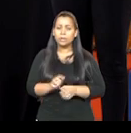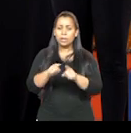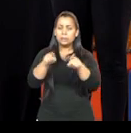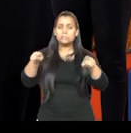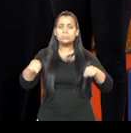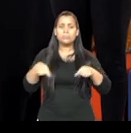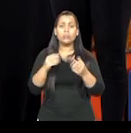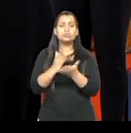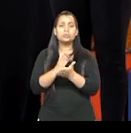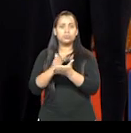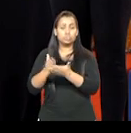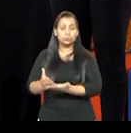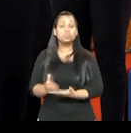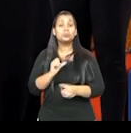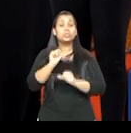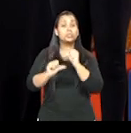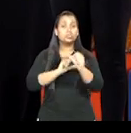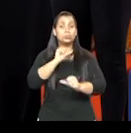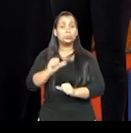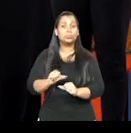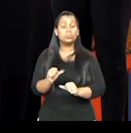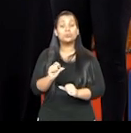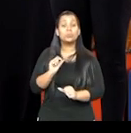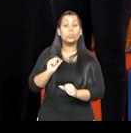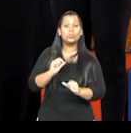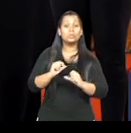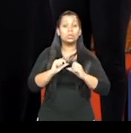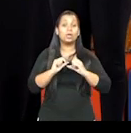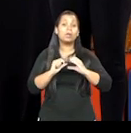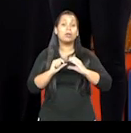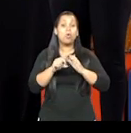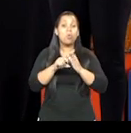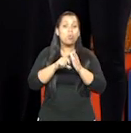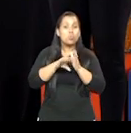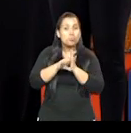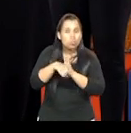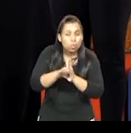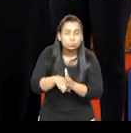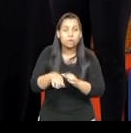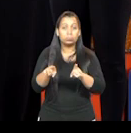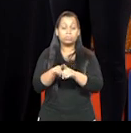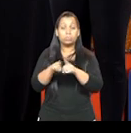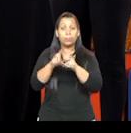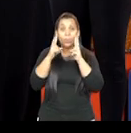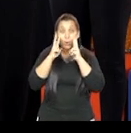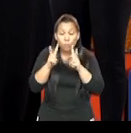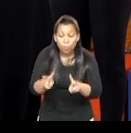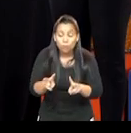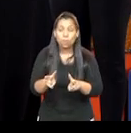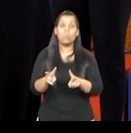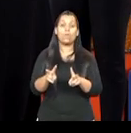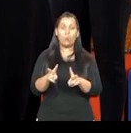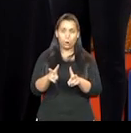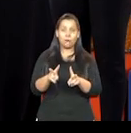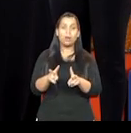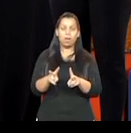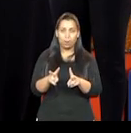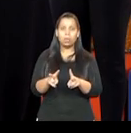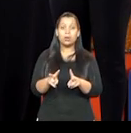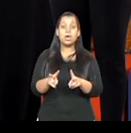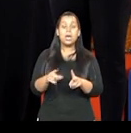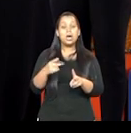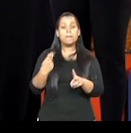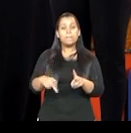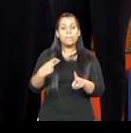que mudou o conceito e o olhar para a urbanização e para a globalização no